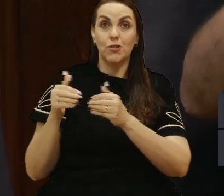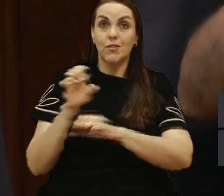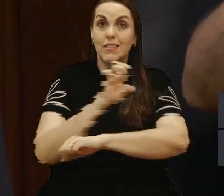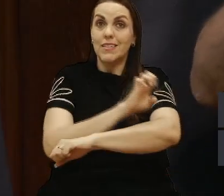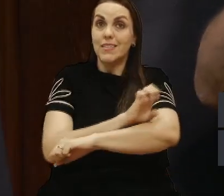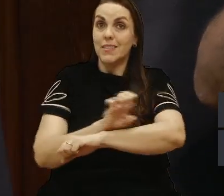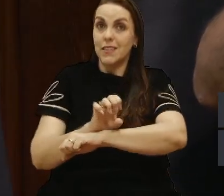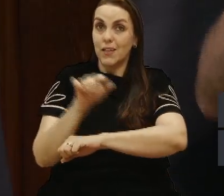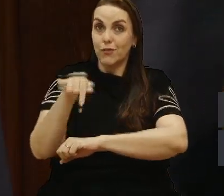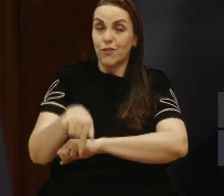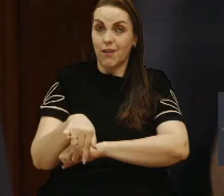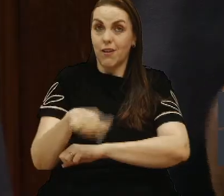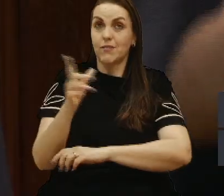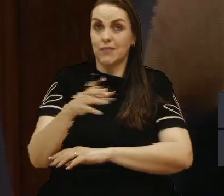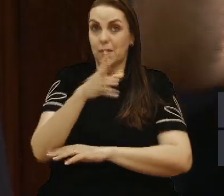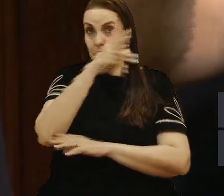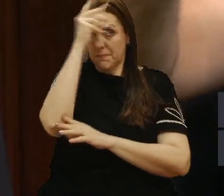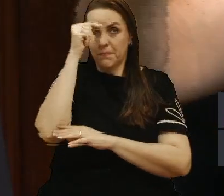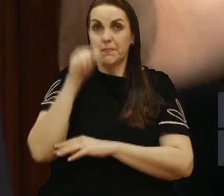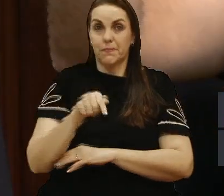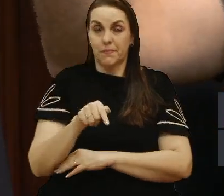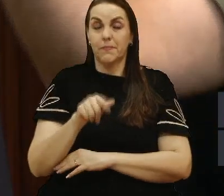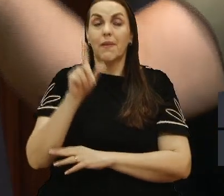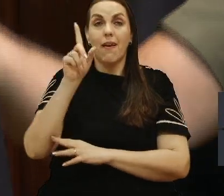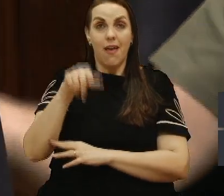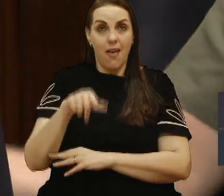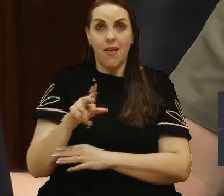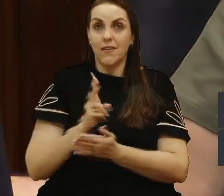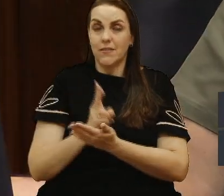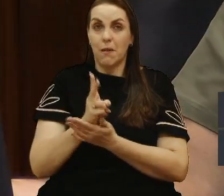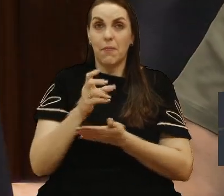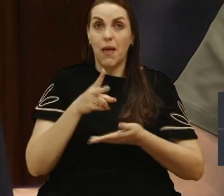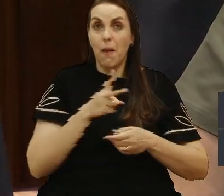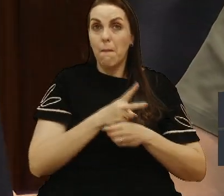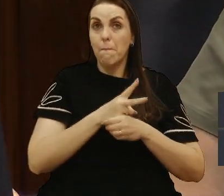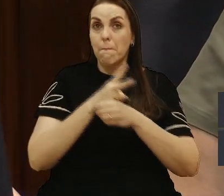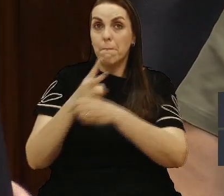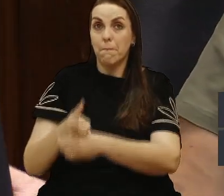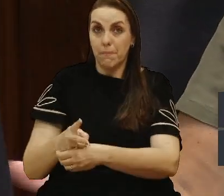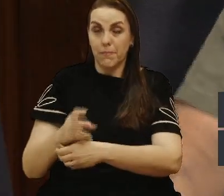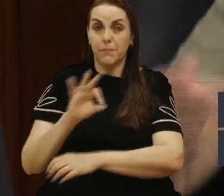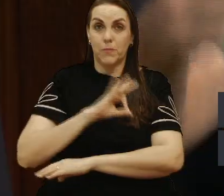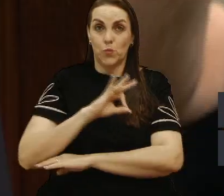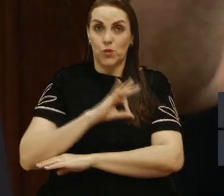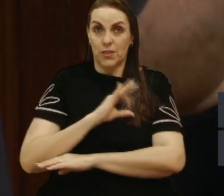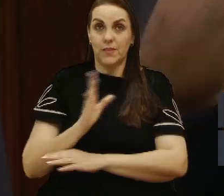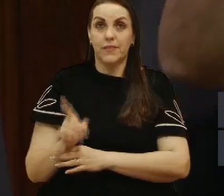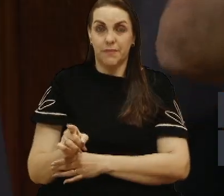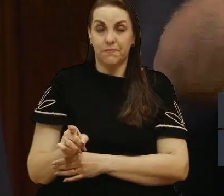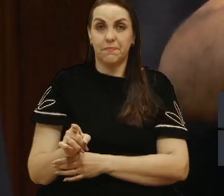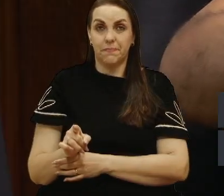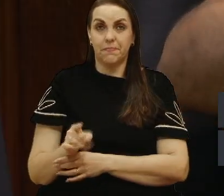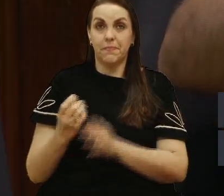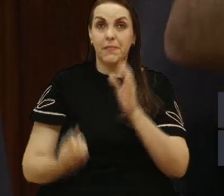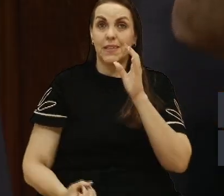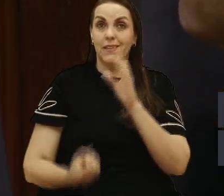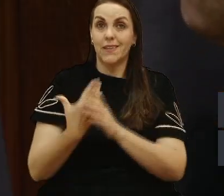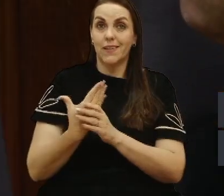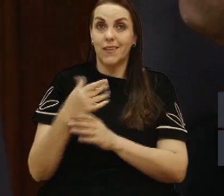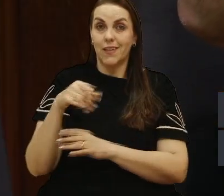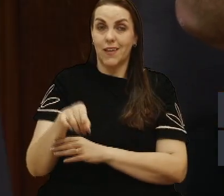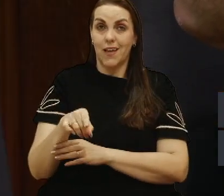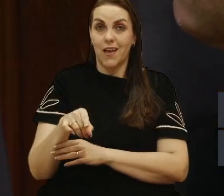à prefeitura, que eram de praxe emprestados à Polícia Civil, para que nós criássemos